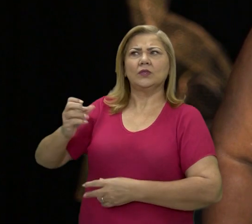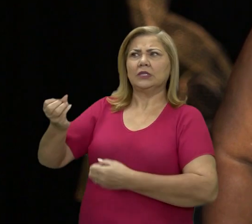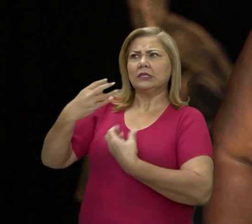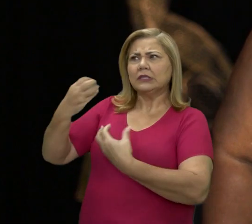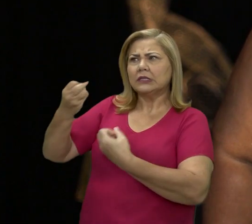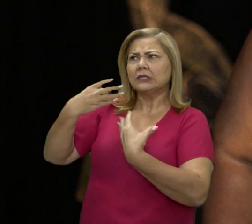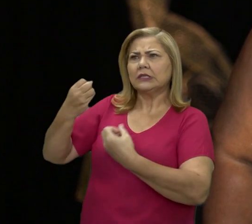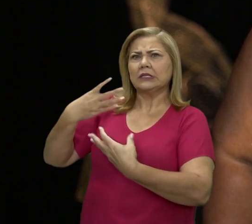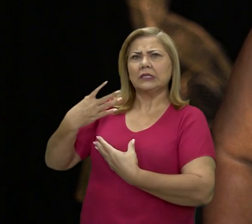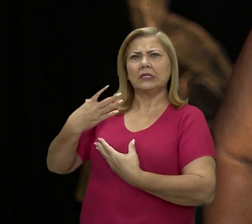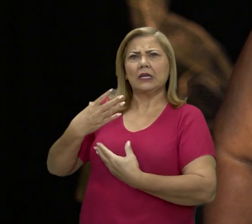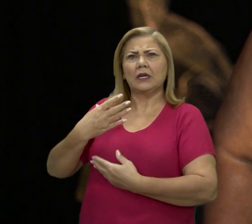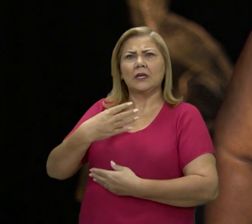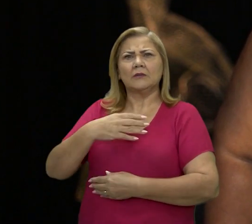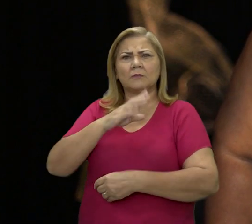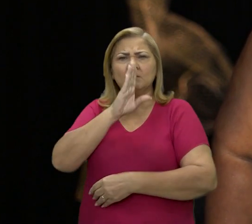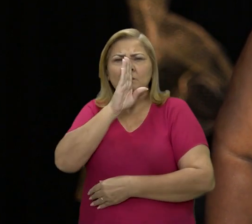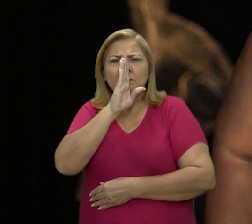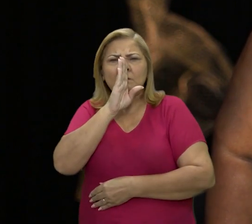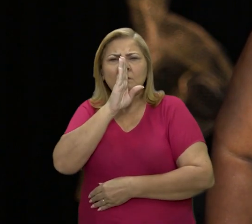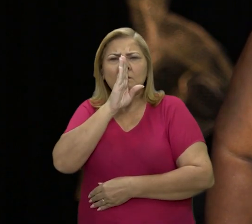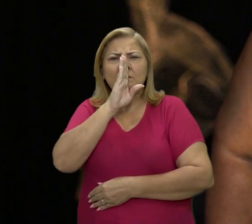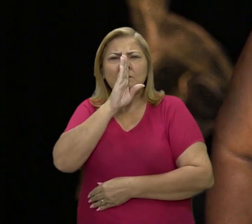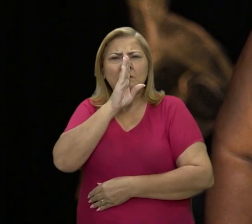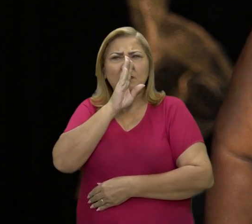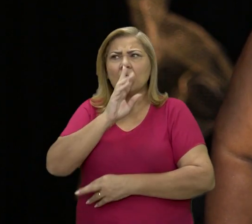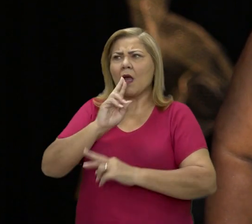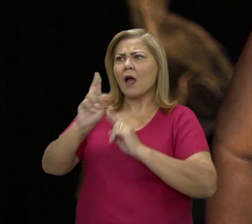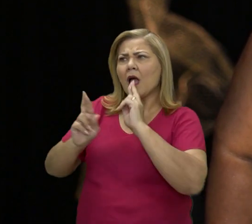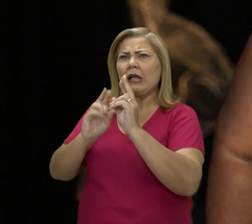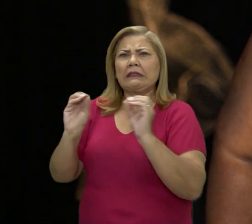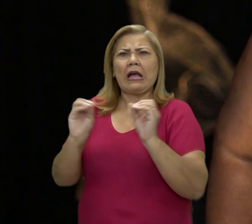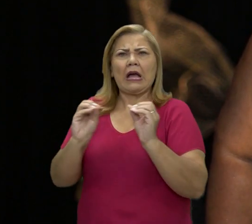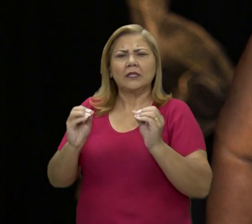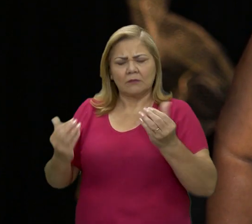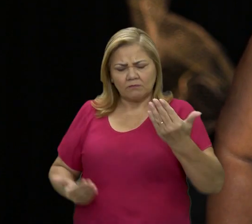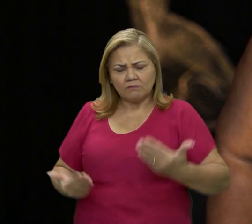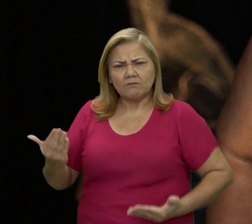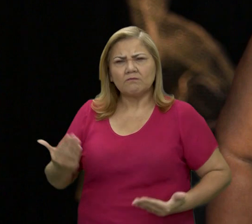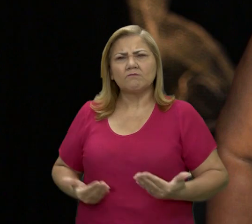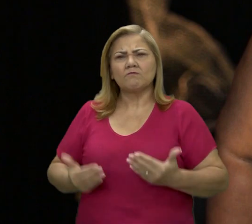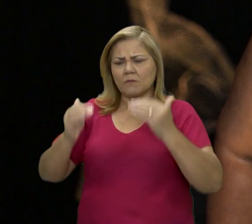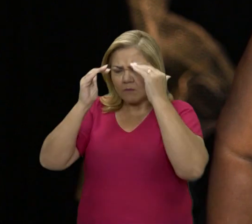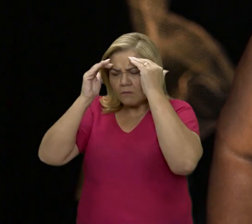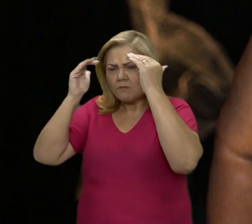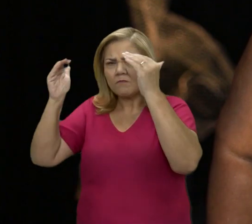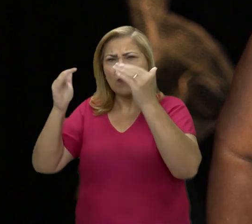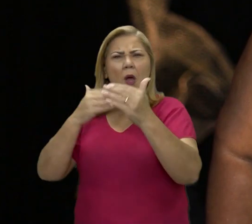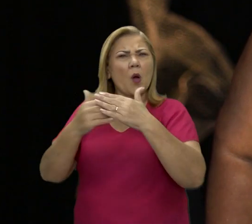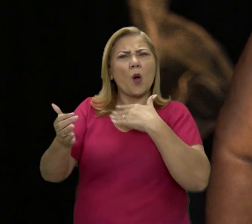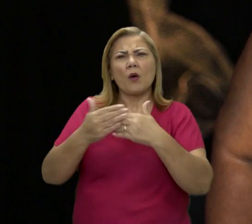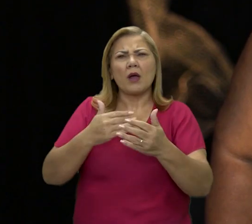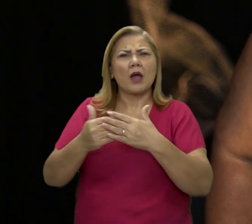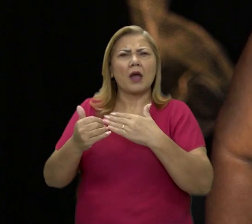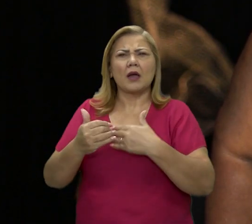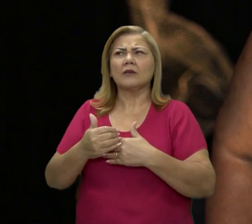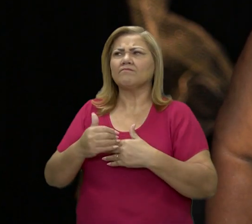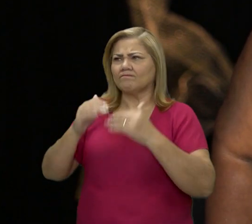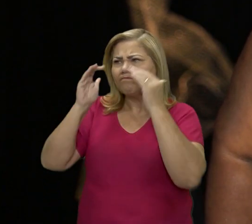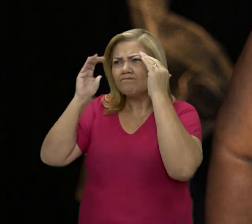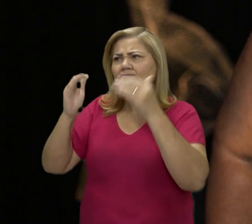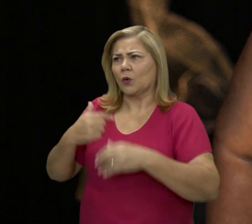ser silenciosa, quieta, sem responder, apenas servil, obediente. Aqui vai para todo o